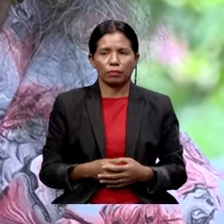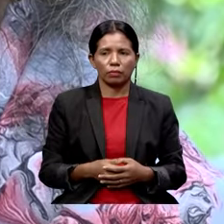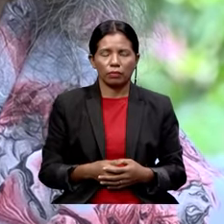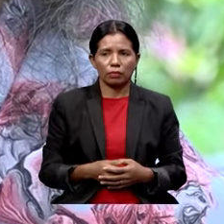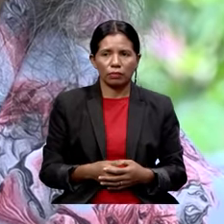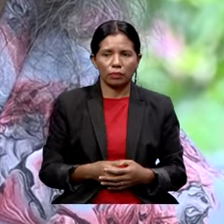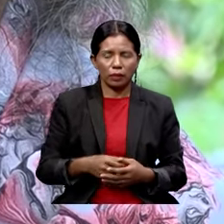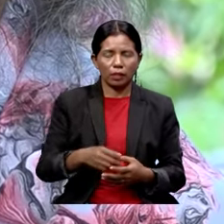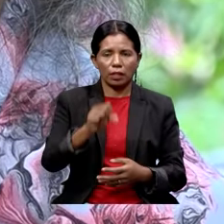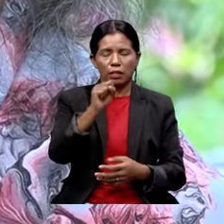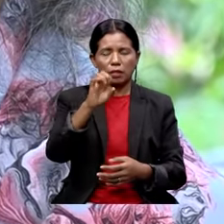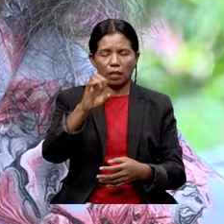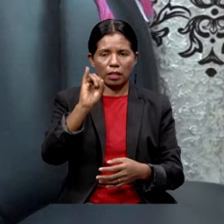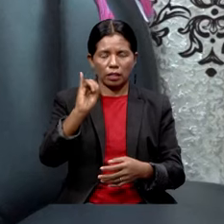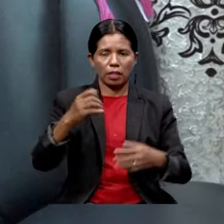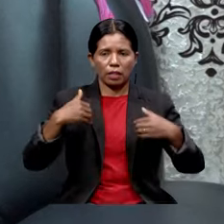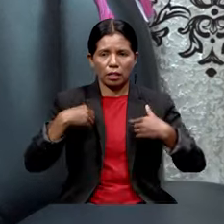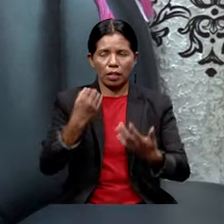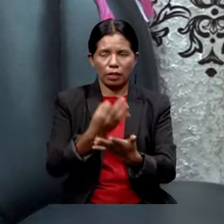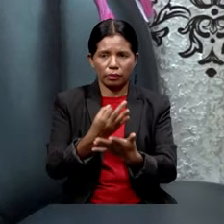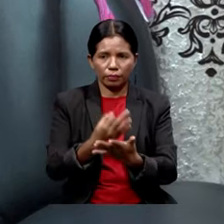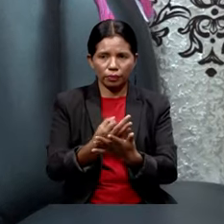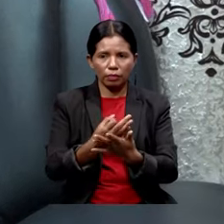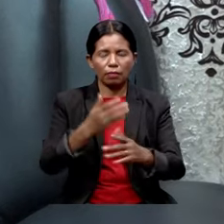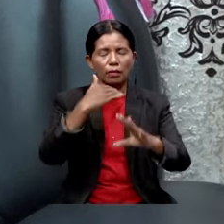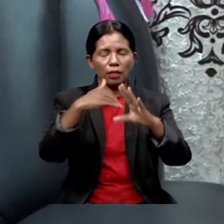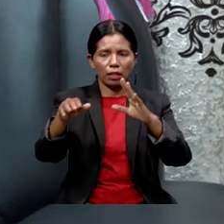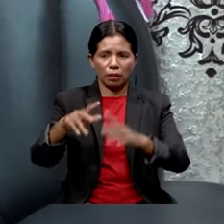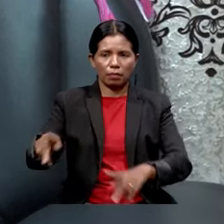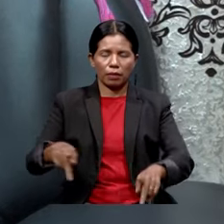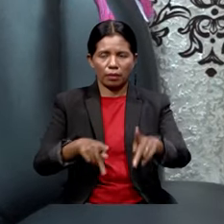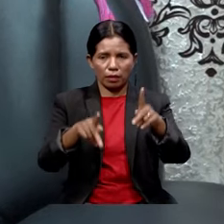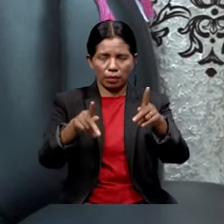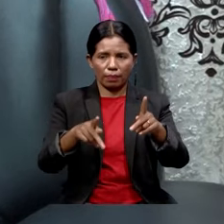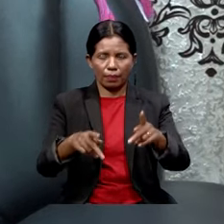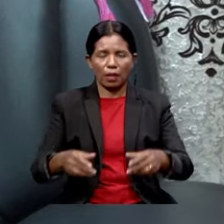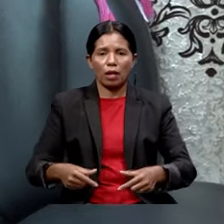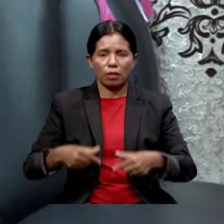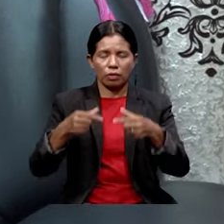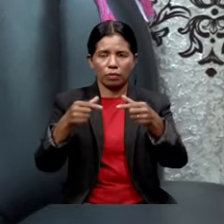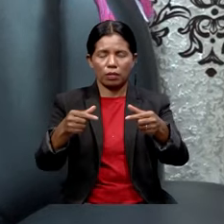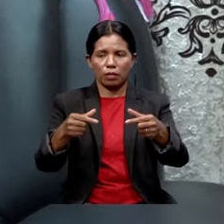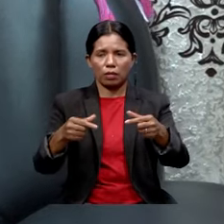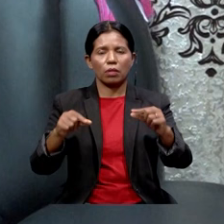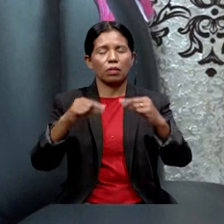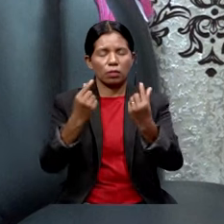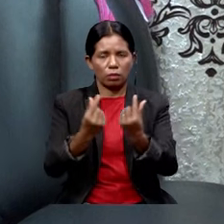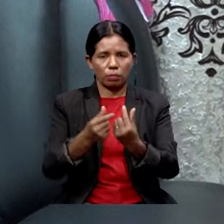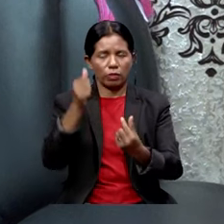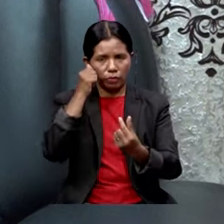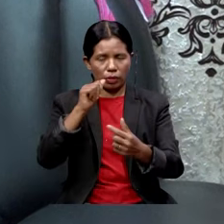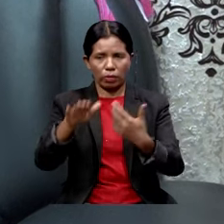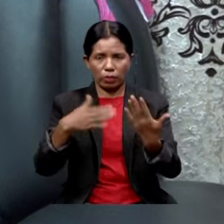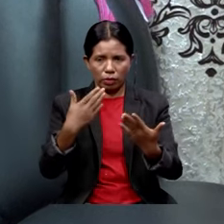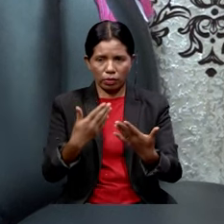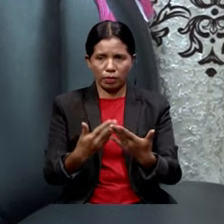Tak secretário Estado de Igualdade ia fundos transferência público nebe maka fo ba grupo feto sira